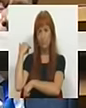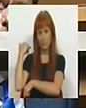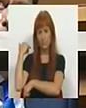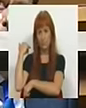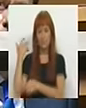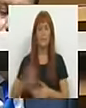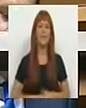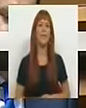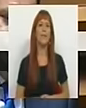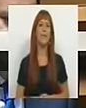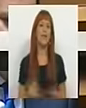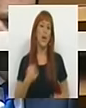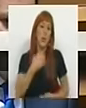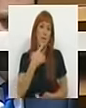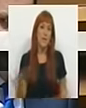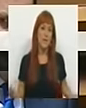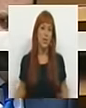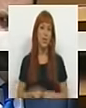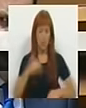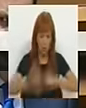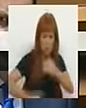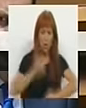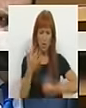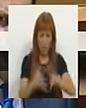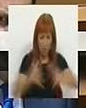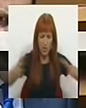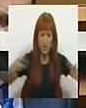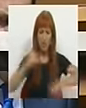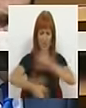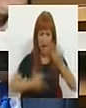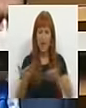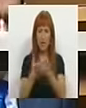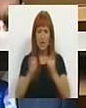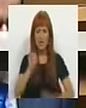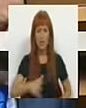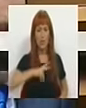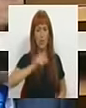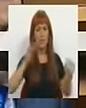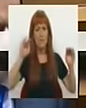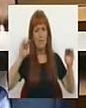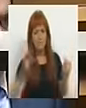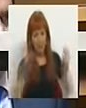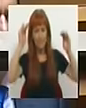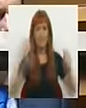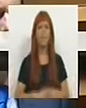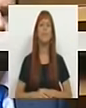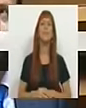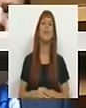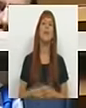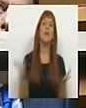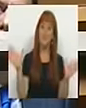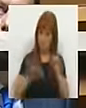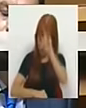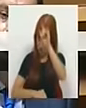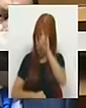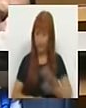ano atrás. Quer dizer, o ritmo de crescimento da economia portuguesa abrandou. Mais